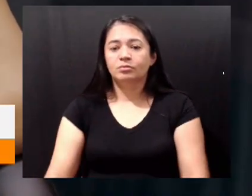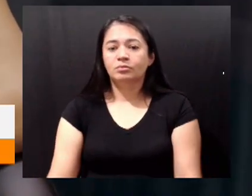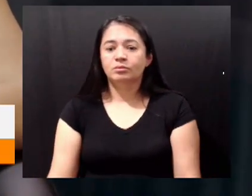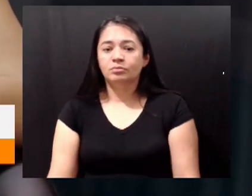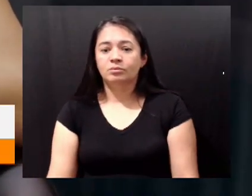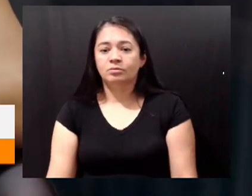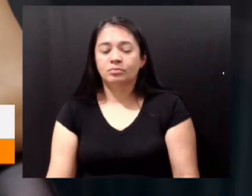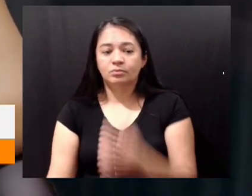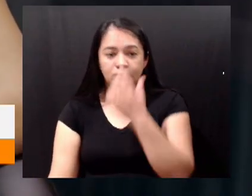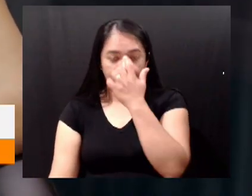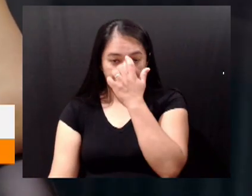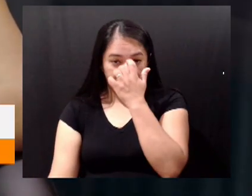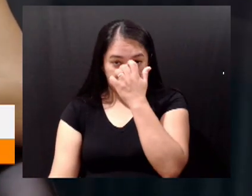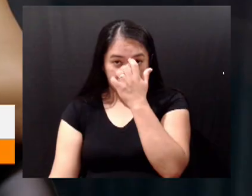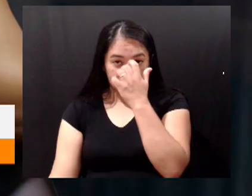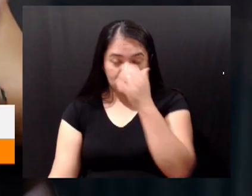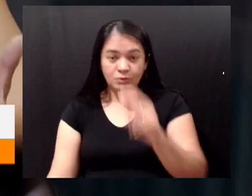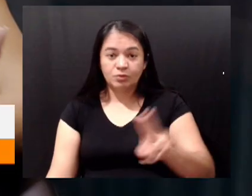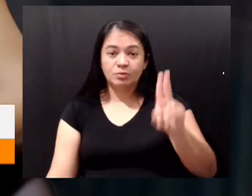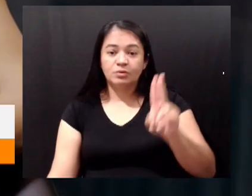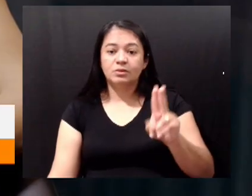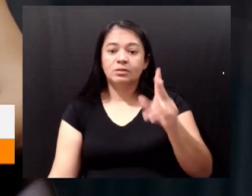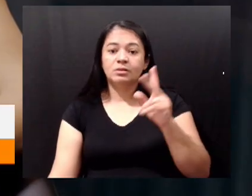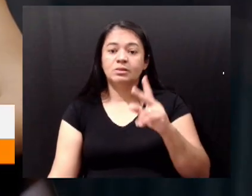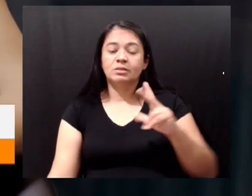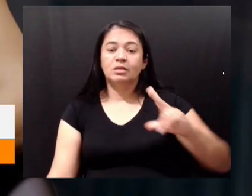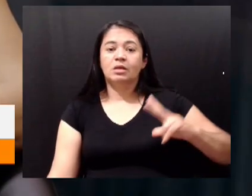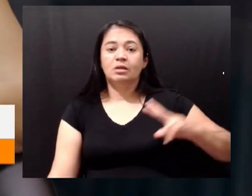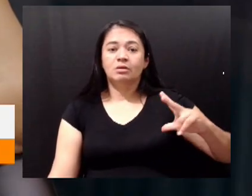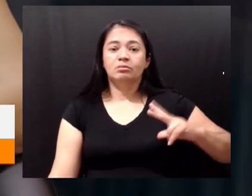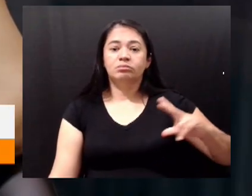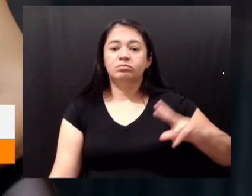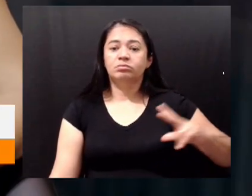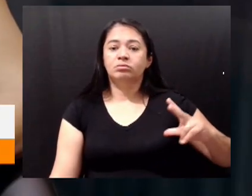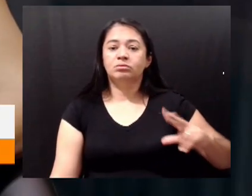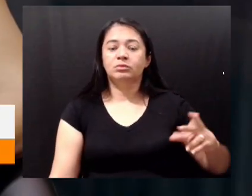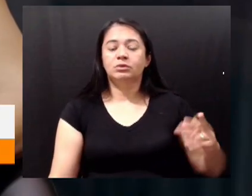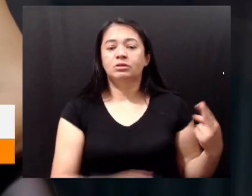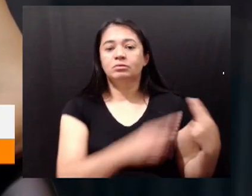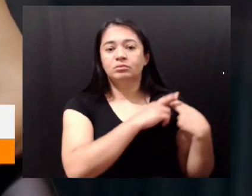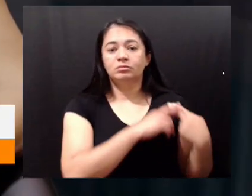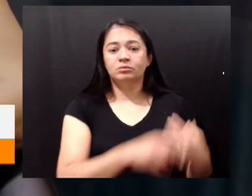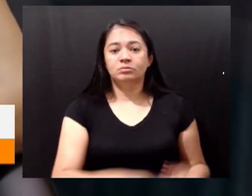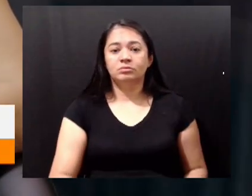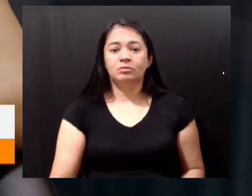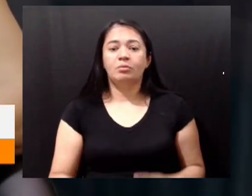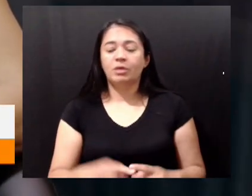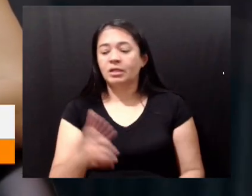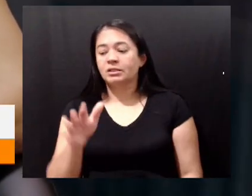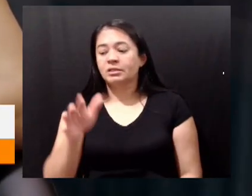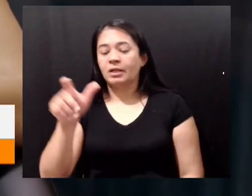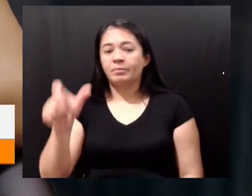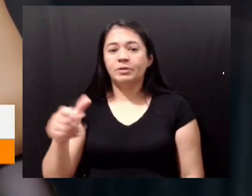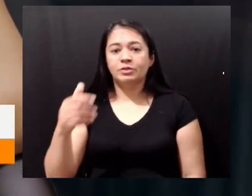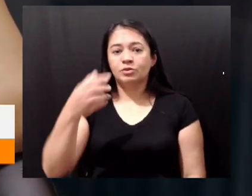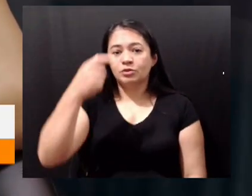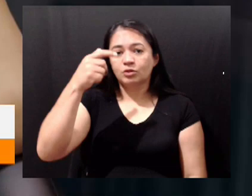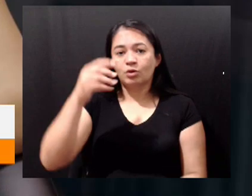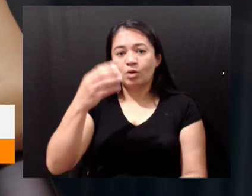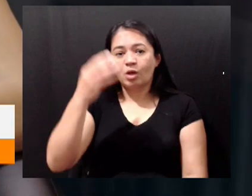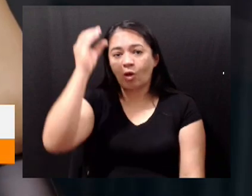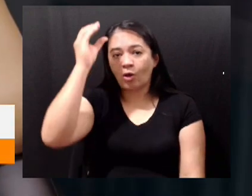o uso por conta própria ou por indicação de alguém que não tem conhecimento, tá? Isso pode realmente